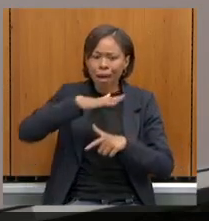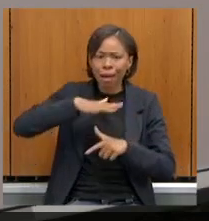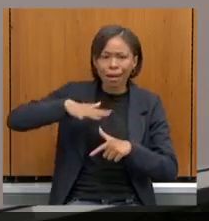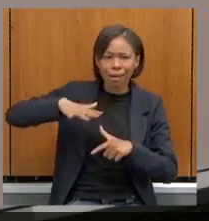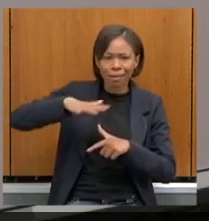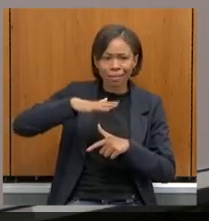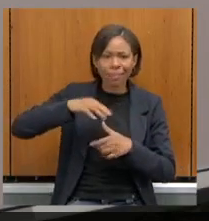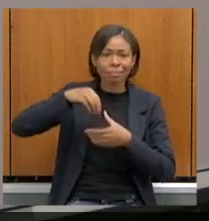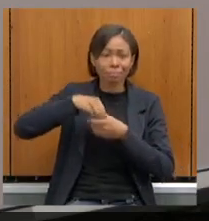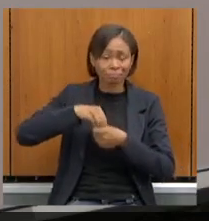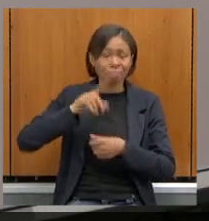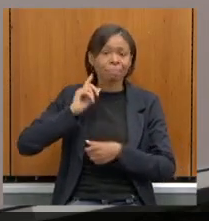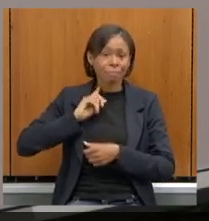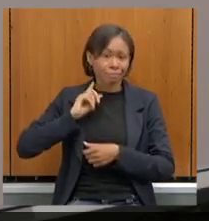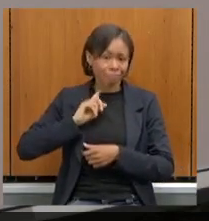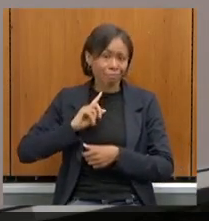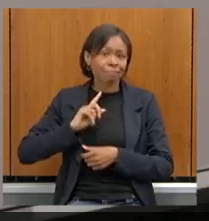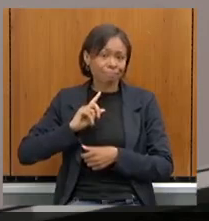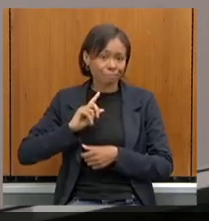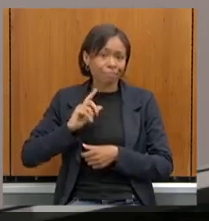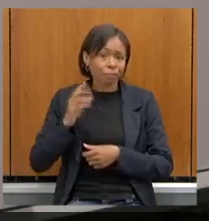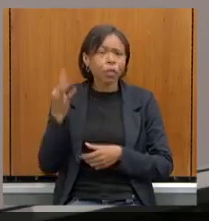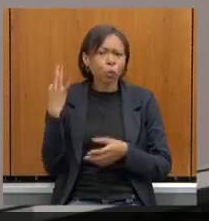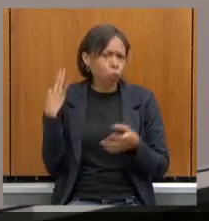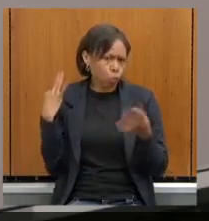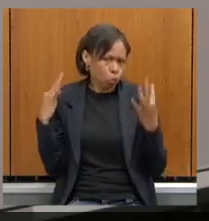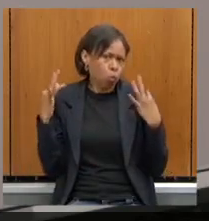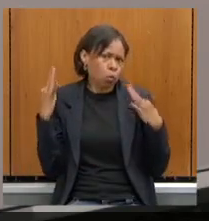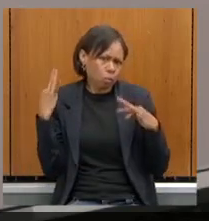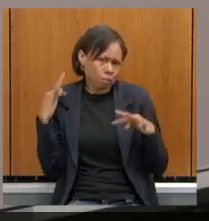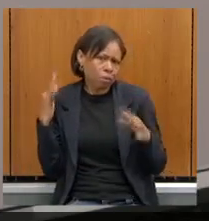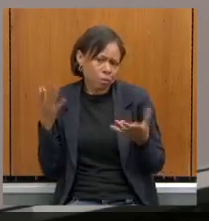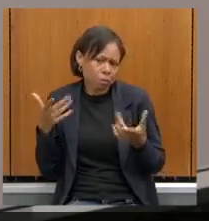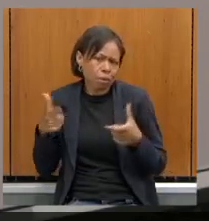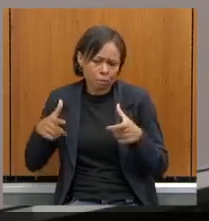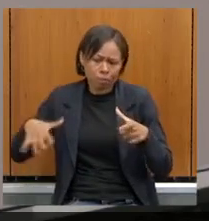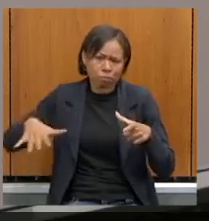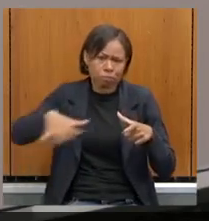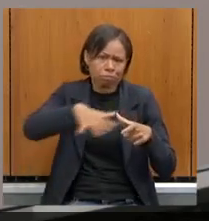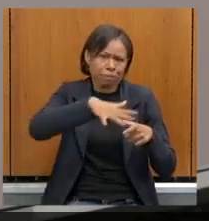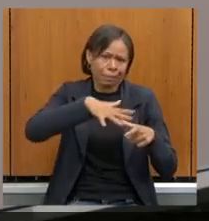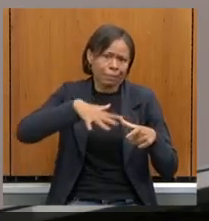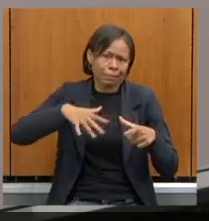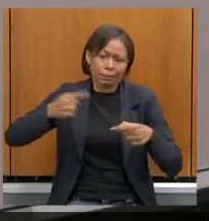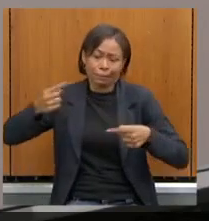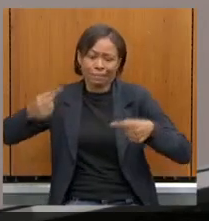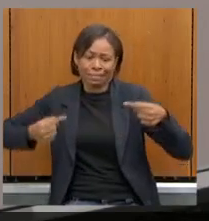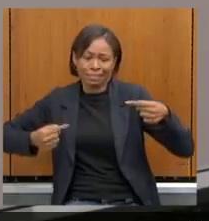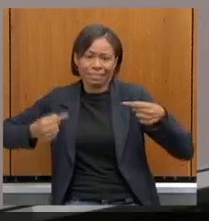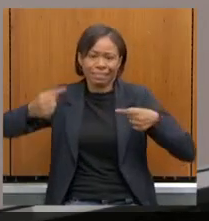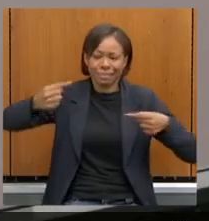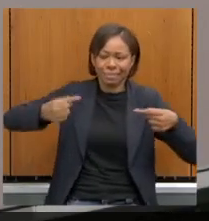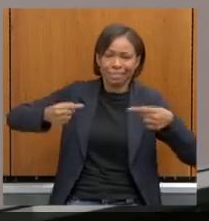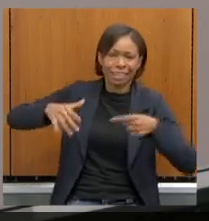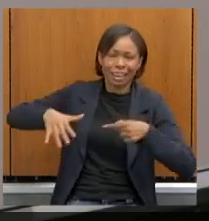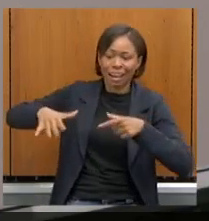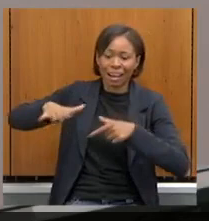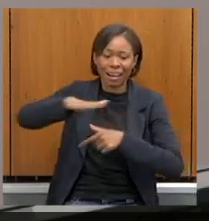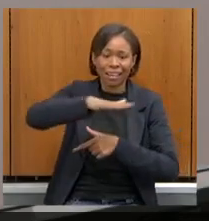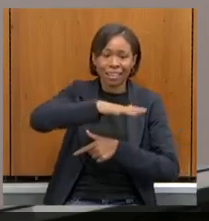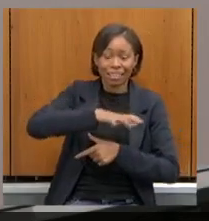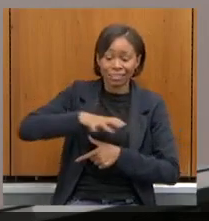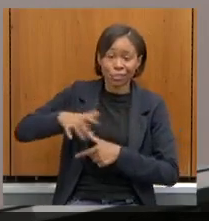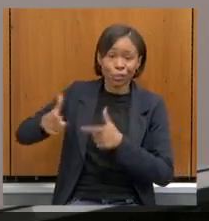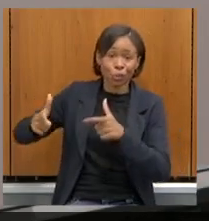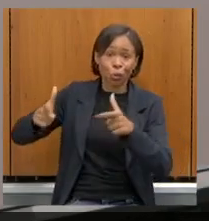mercado, e o turismo é mercado, são competitivos. Então, o mercado